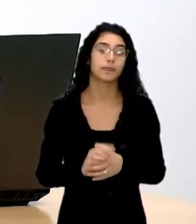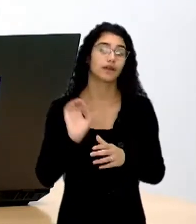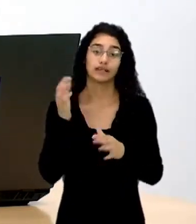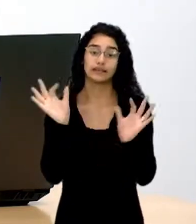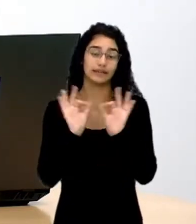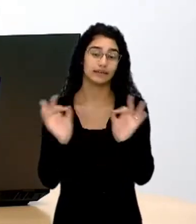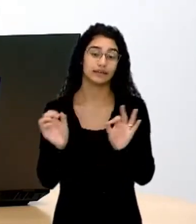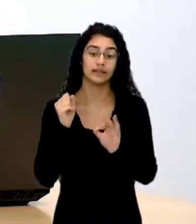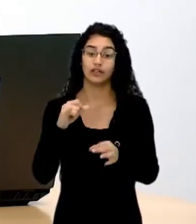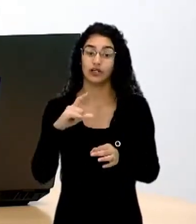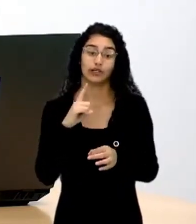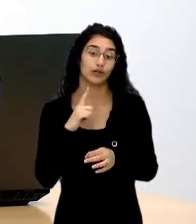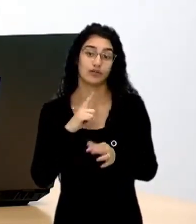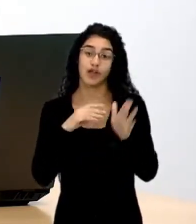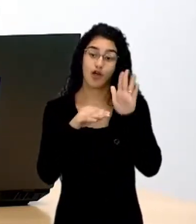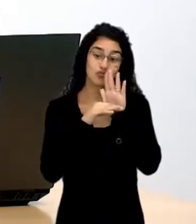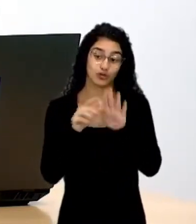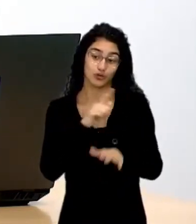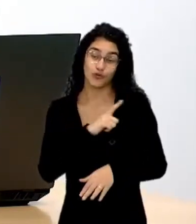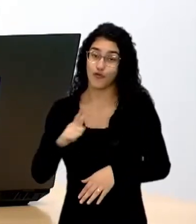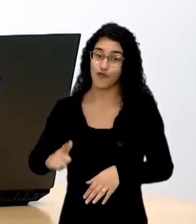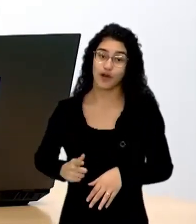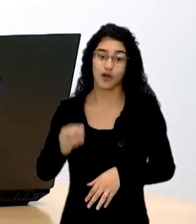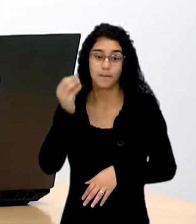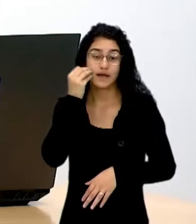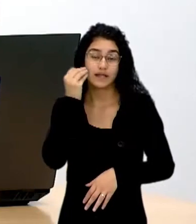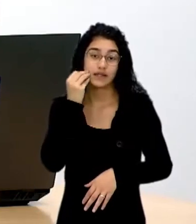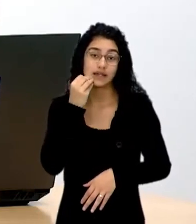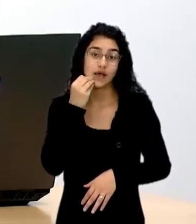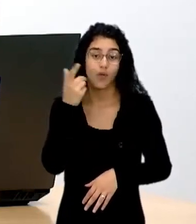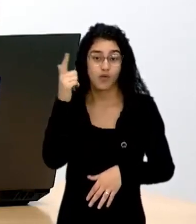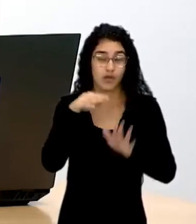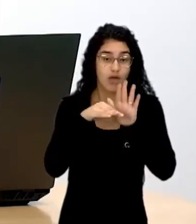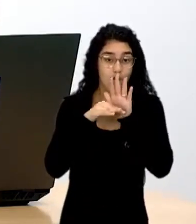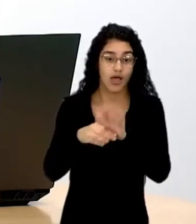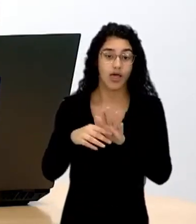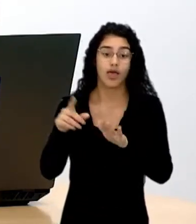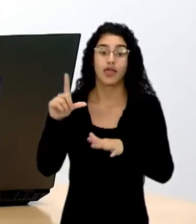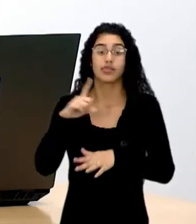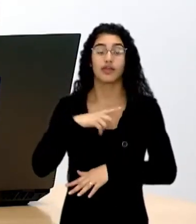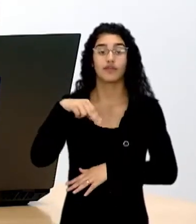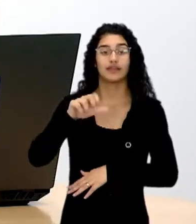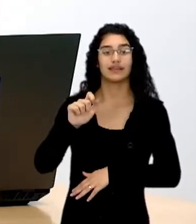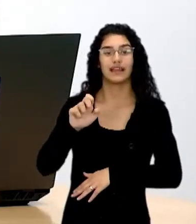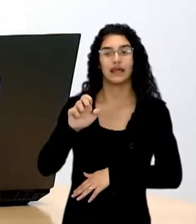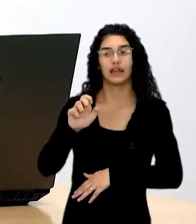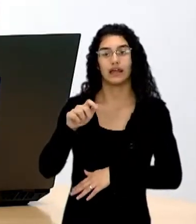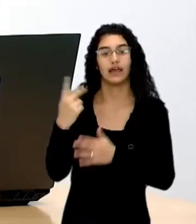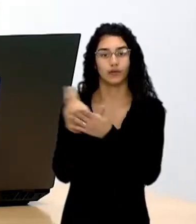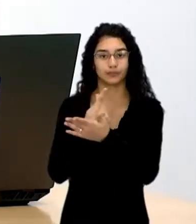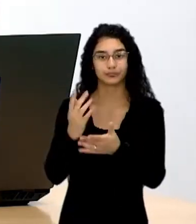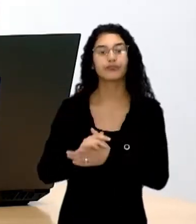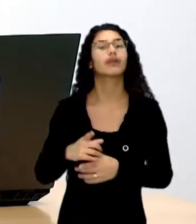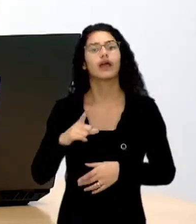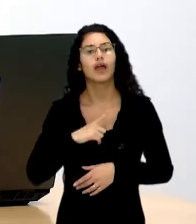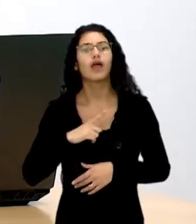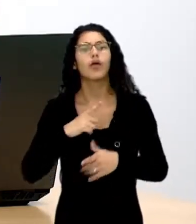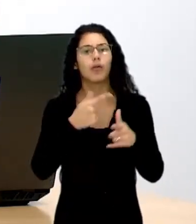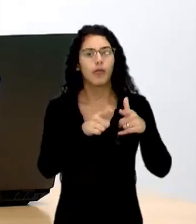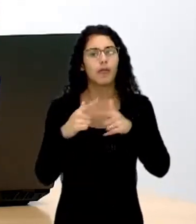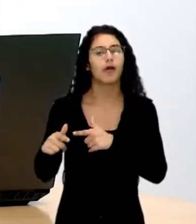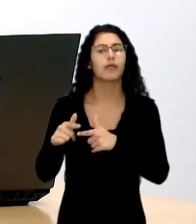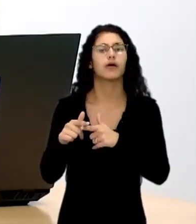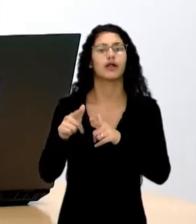nada. Se não houve intervenção no governo para tentar resolver a situação, houve negligência e uma fé no mercado